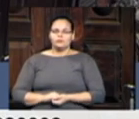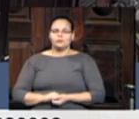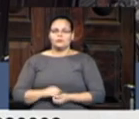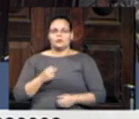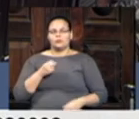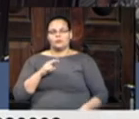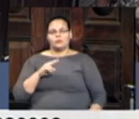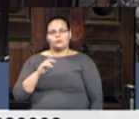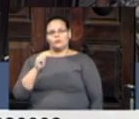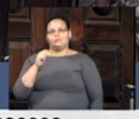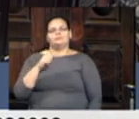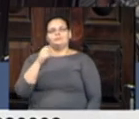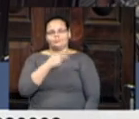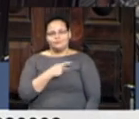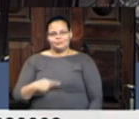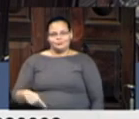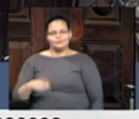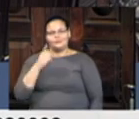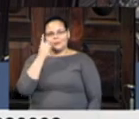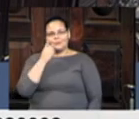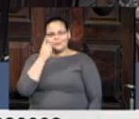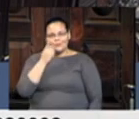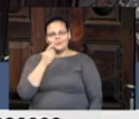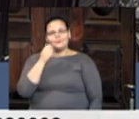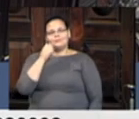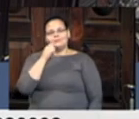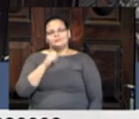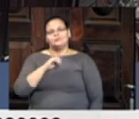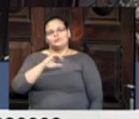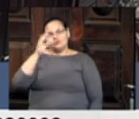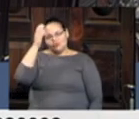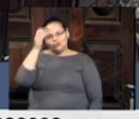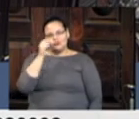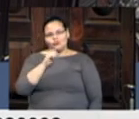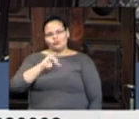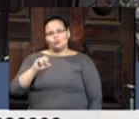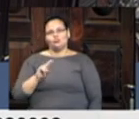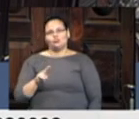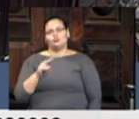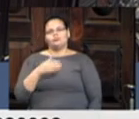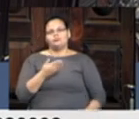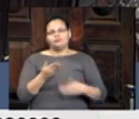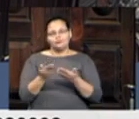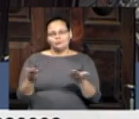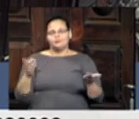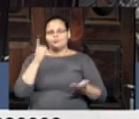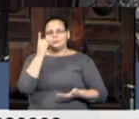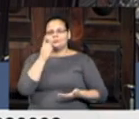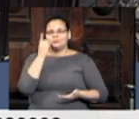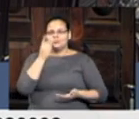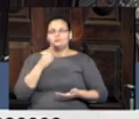Senhora presidente, querida deputada Tia Ju, senhoras e senhores deputados,